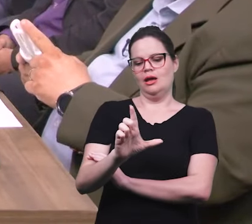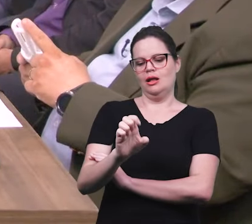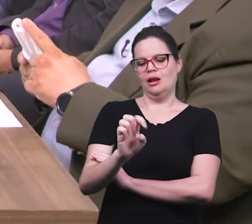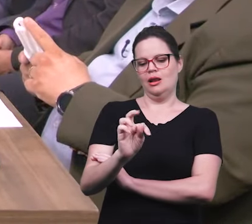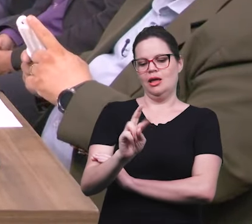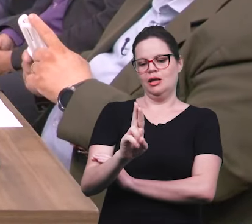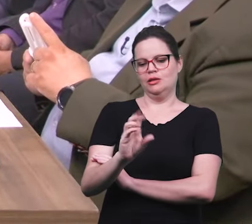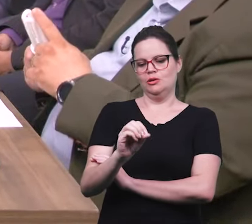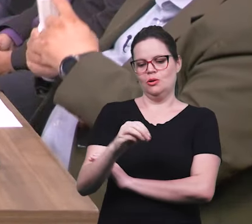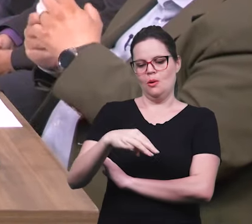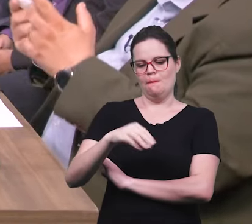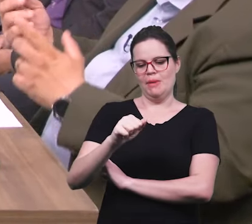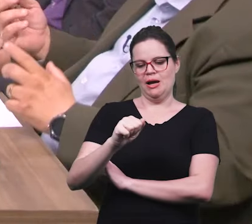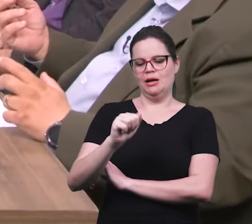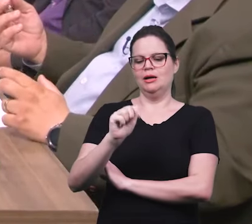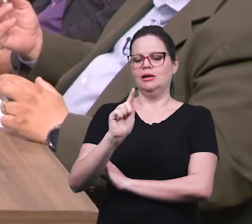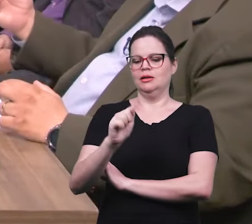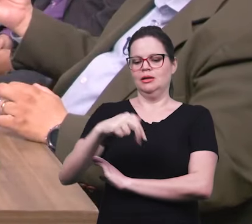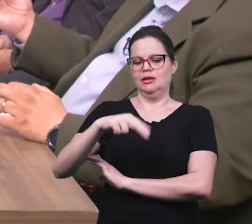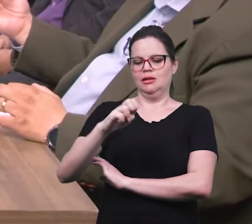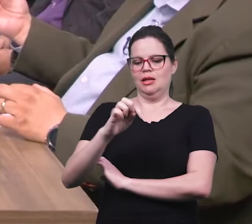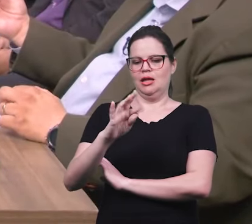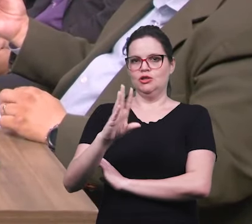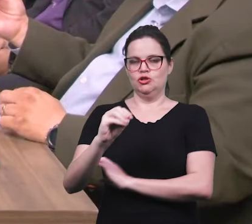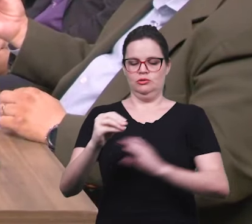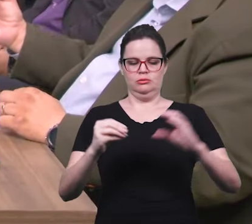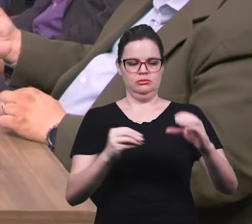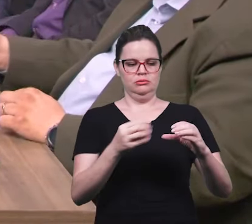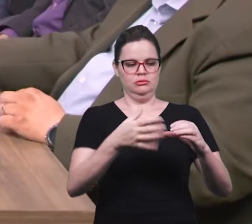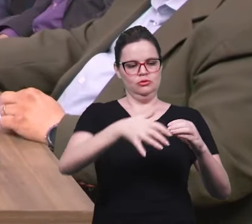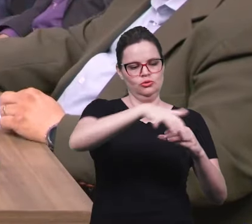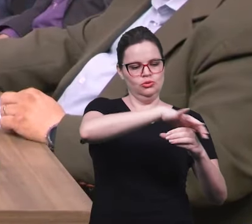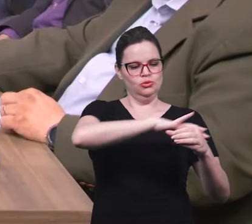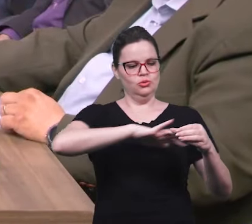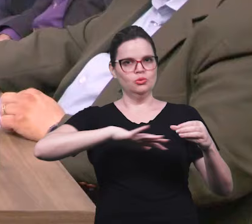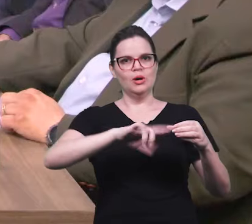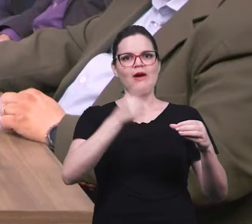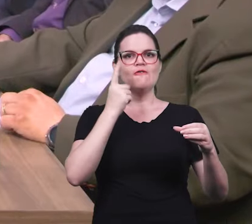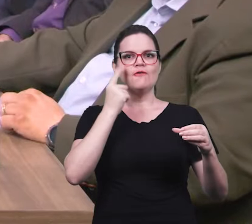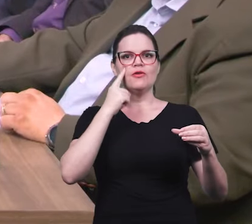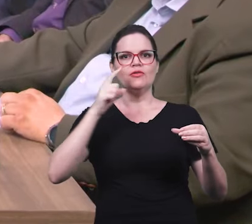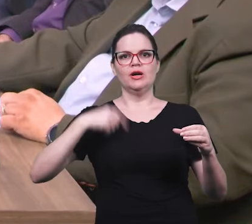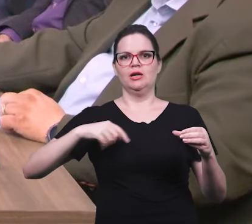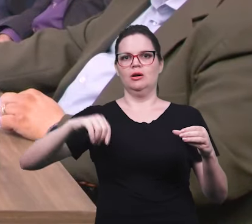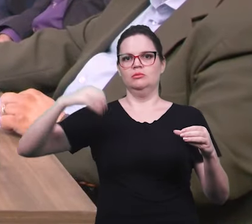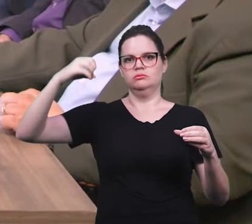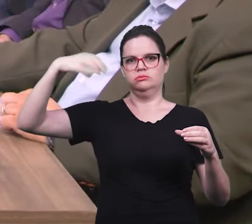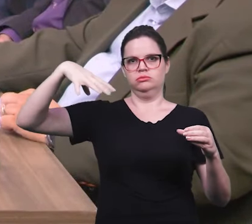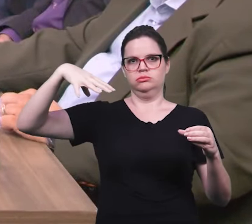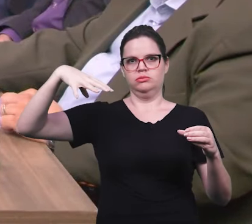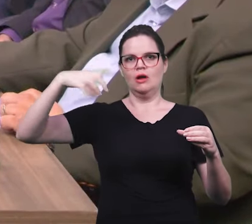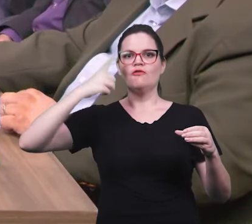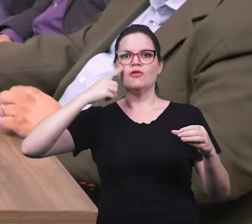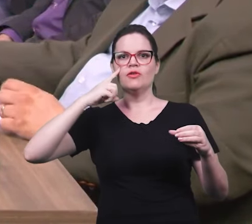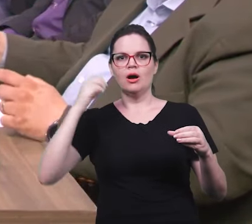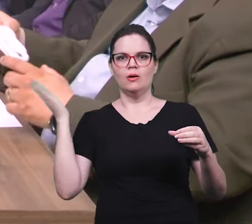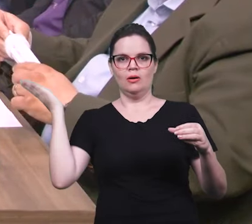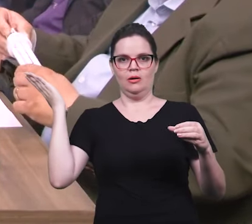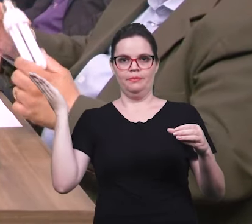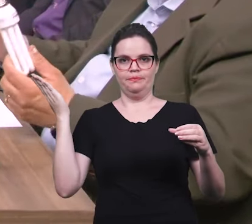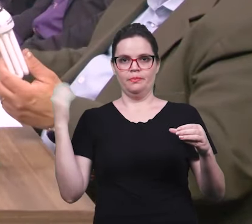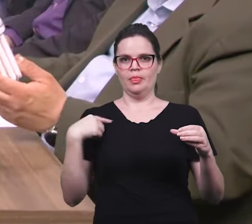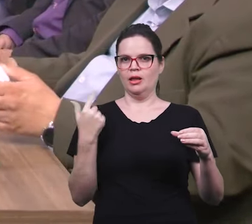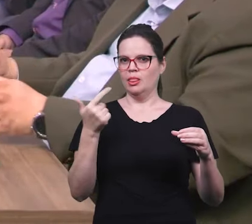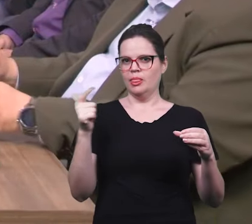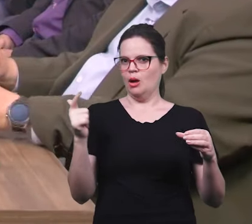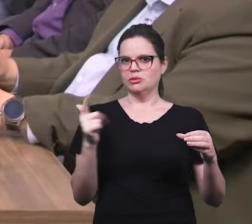da lâmpada e aí fazer a lâmpada funcionar sem ela estar ligada. Aí os irmãos podem ver aqui, olha. Viu lá? Ela não está ligada em